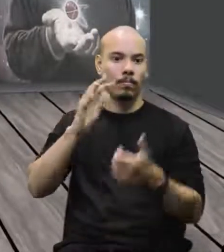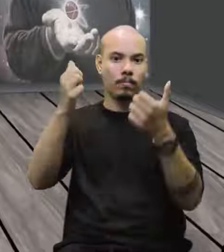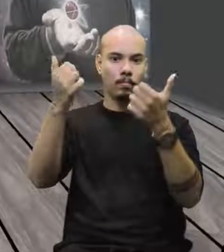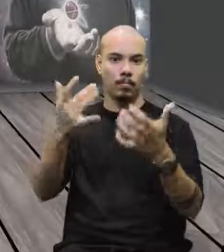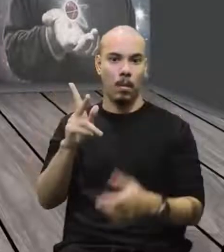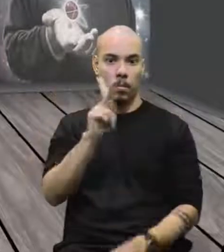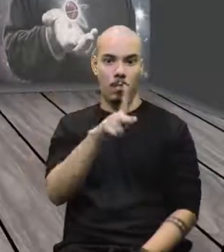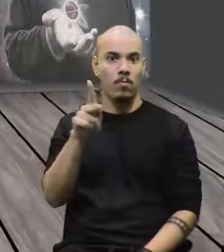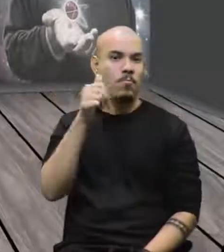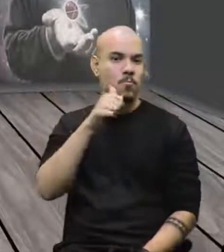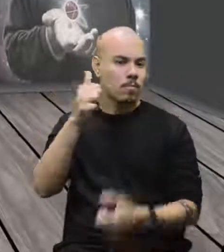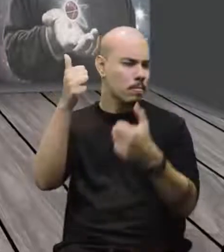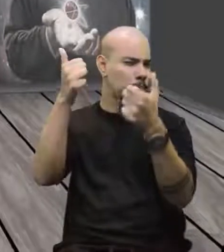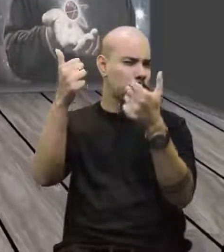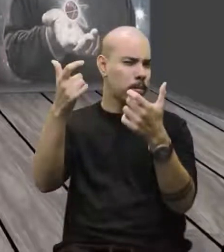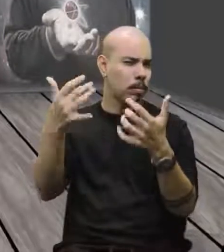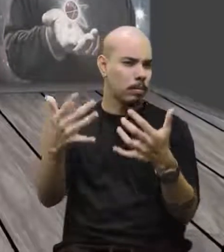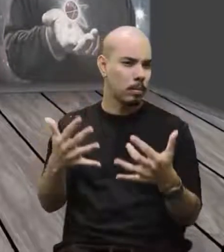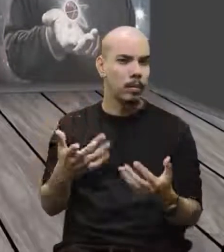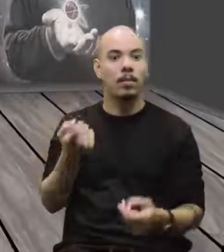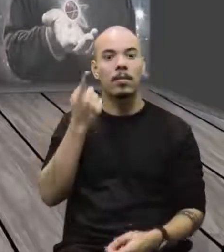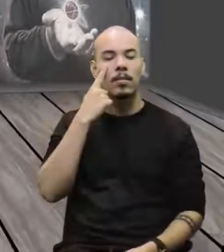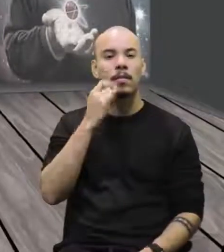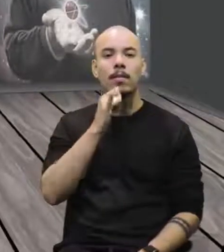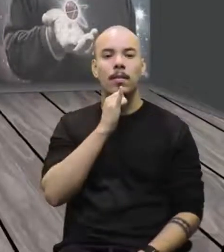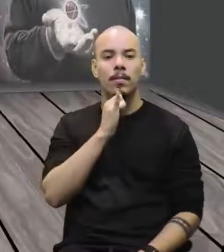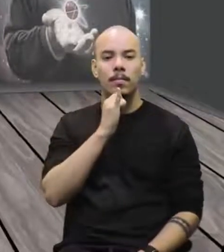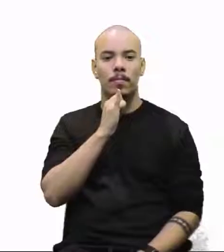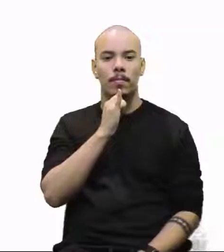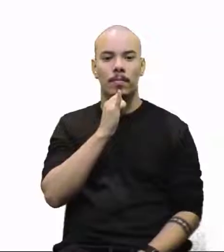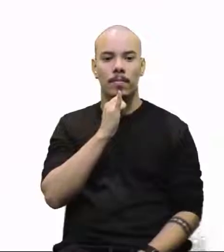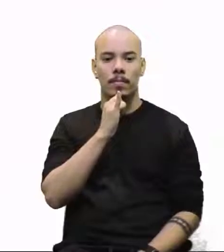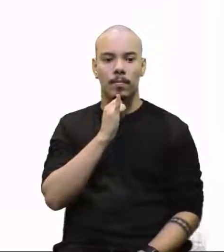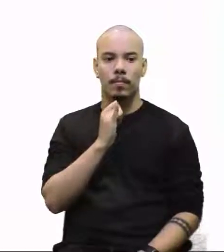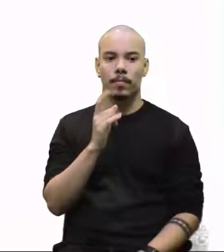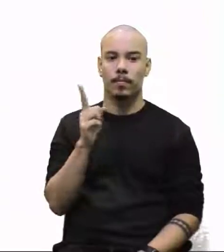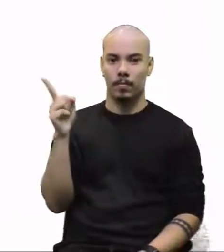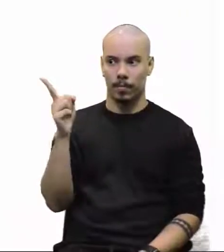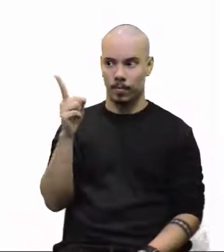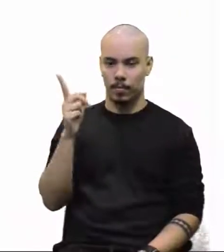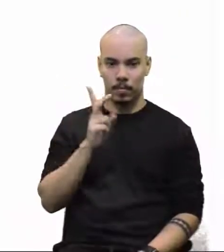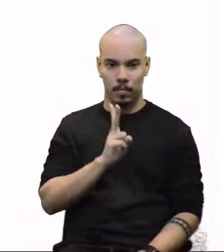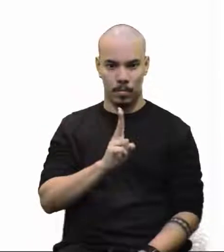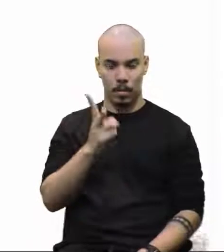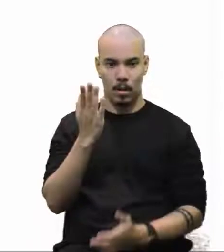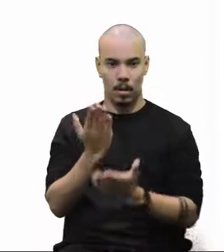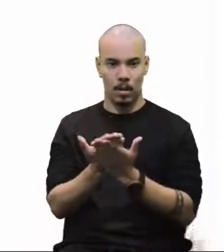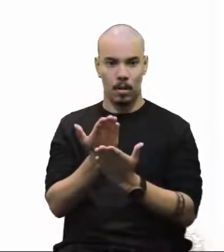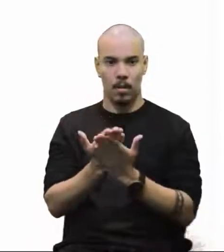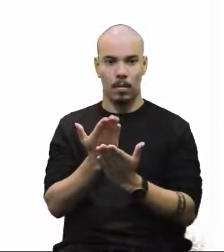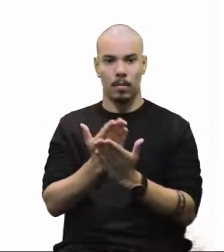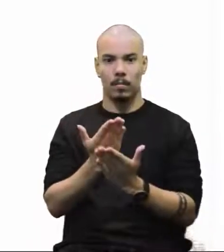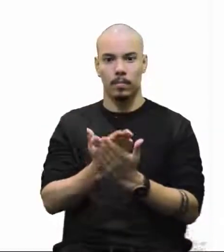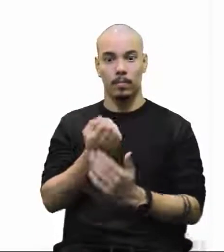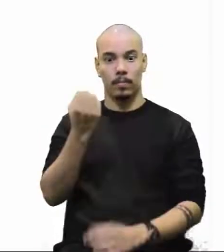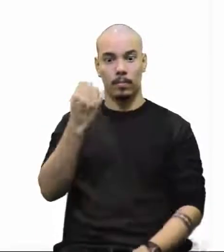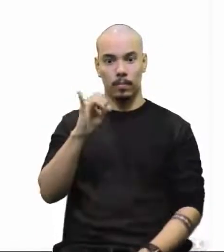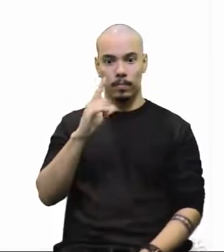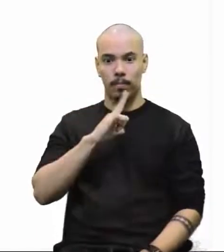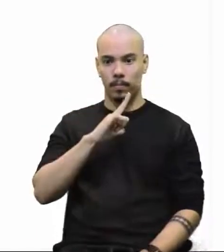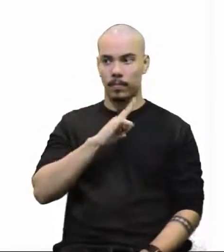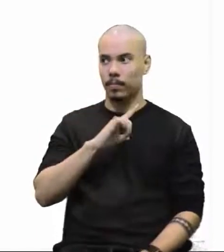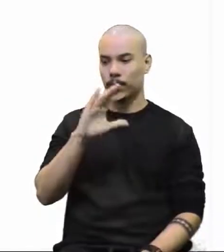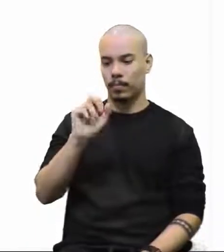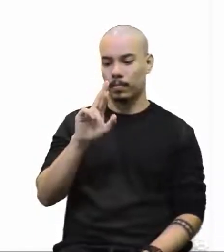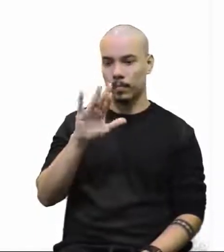né? Vamos lá, então, agora para nosso exemplo, né? Um exemplo aí, continuando a nossa aula. Suponha que uma carga elétrica